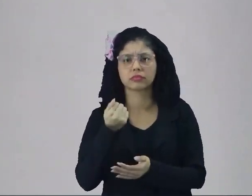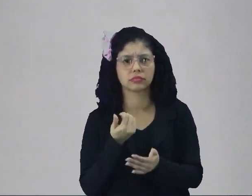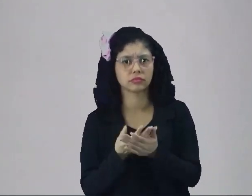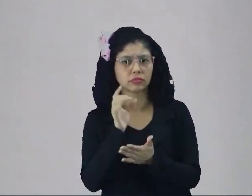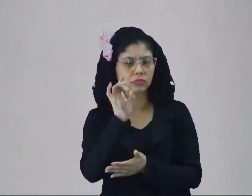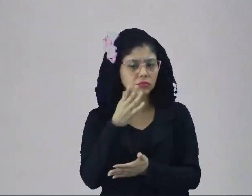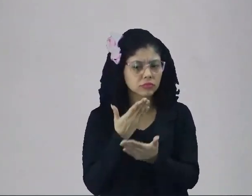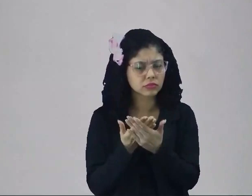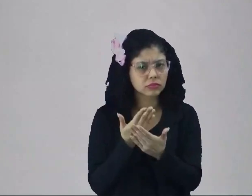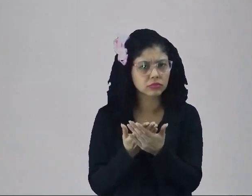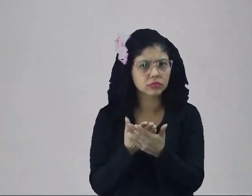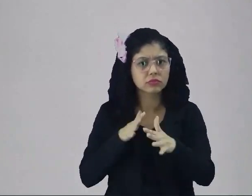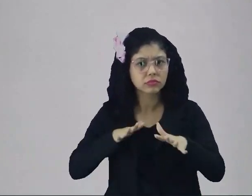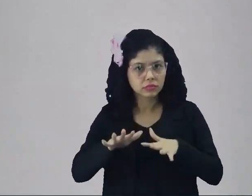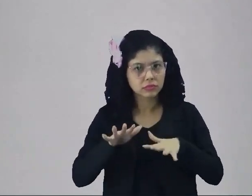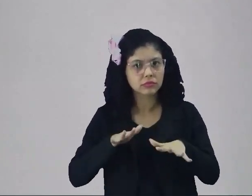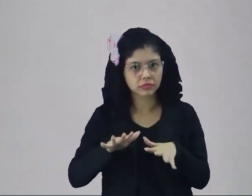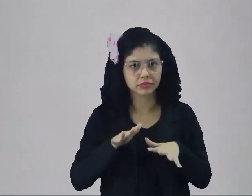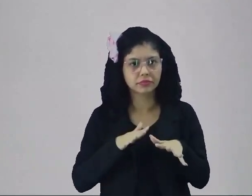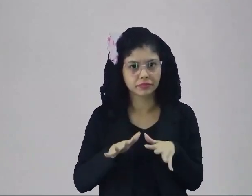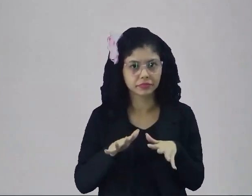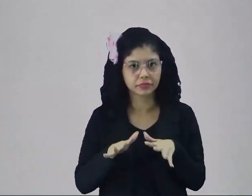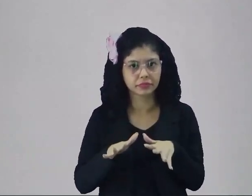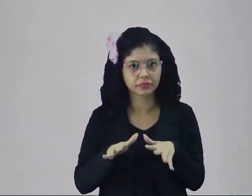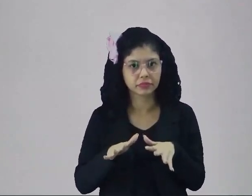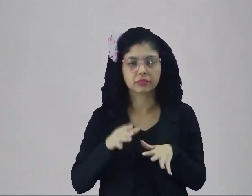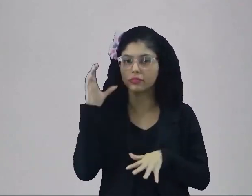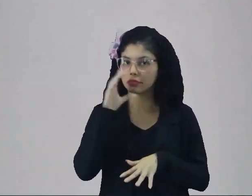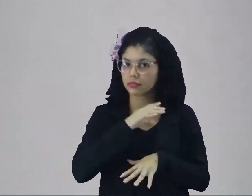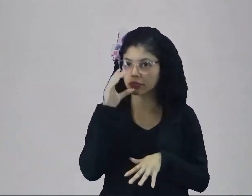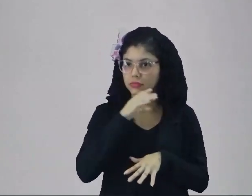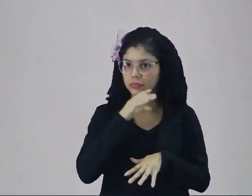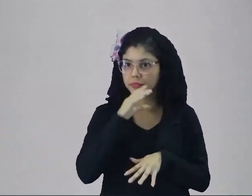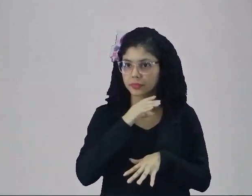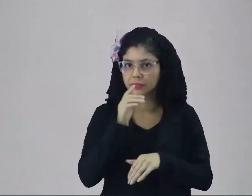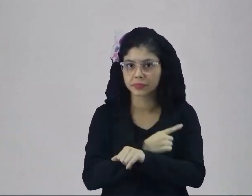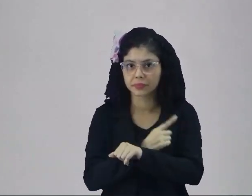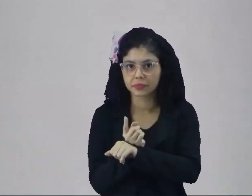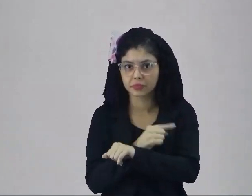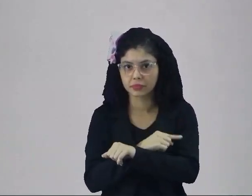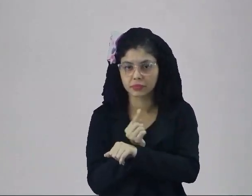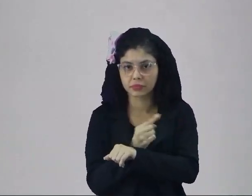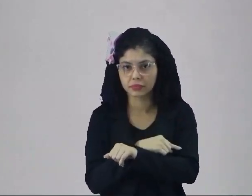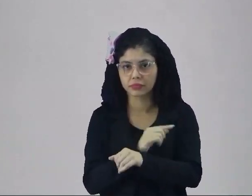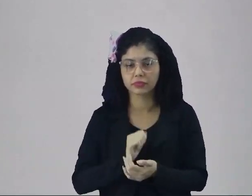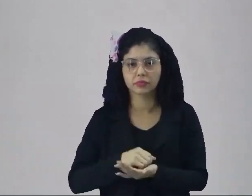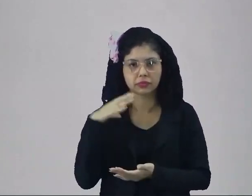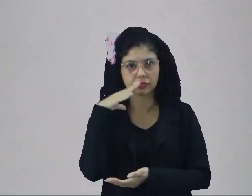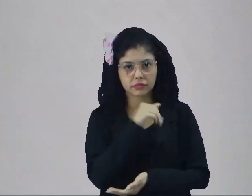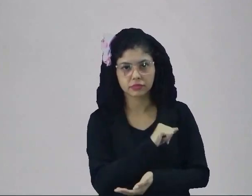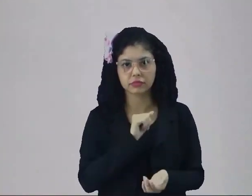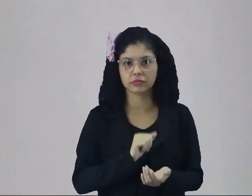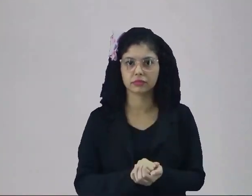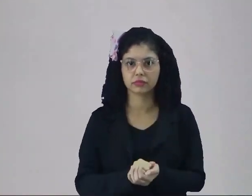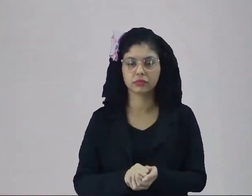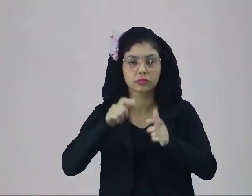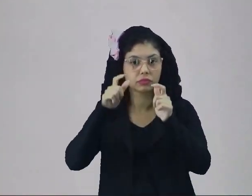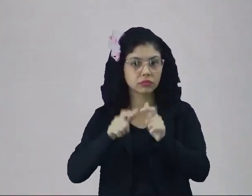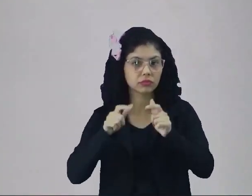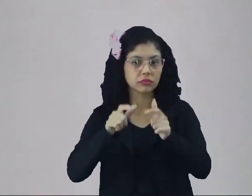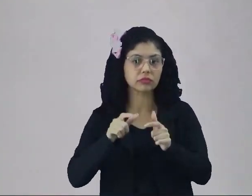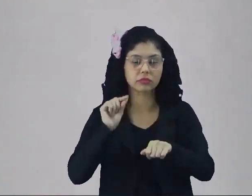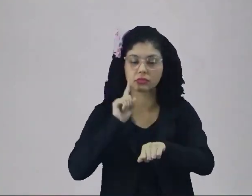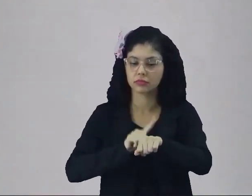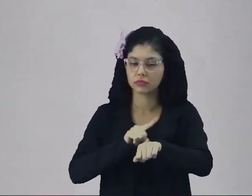estuda apenas a questão do movimento, da aceleração, da velocidade, o espaço percorrido,